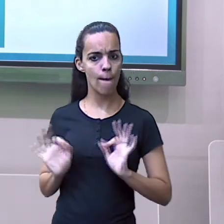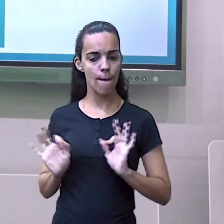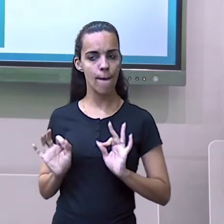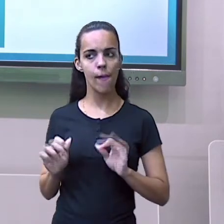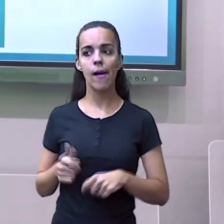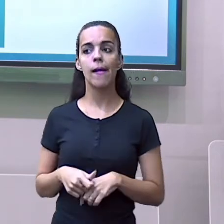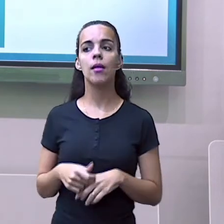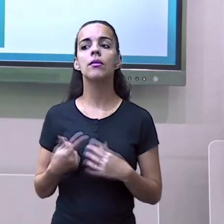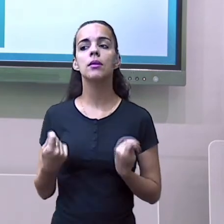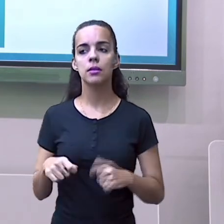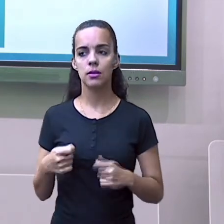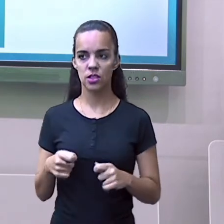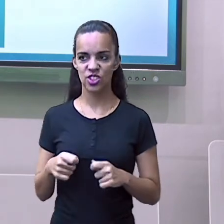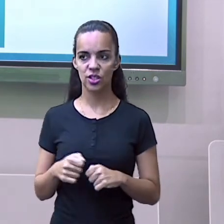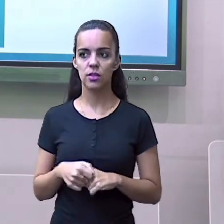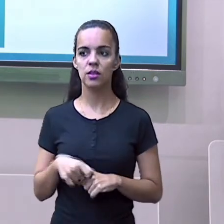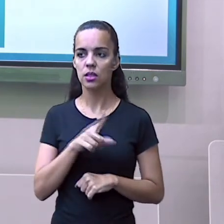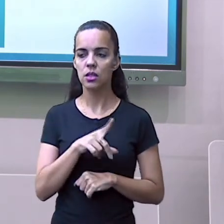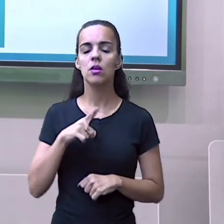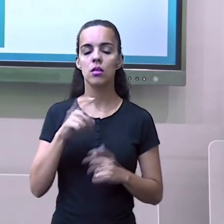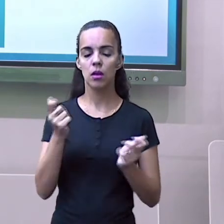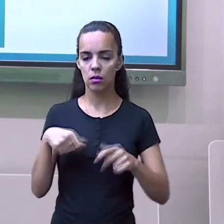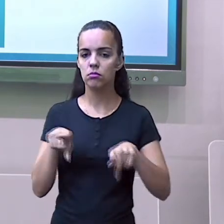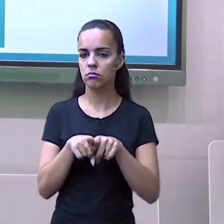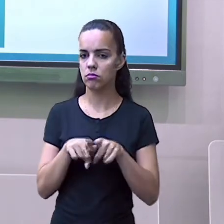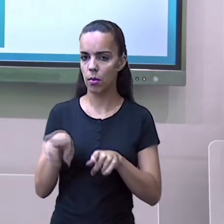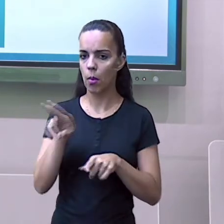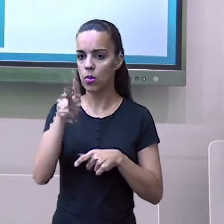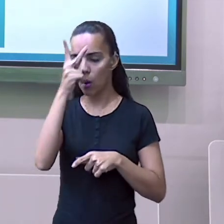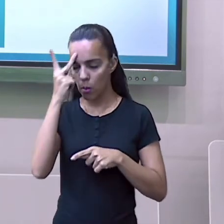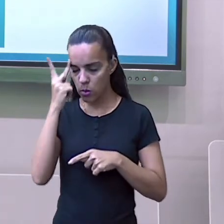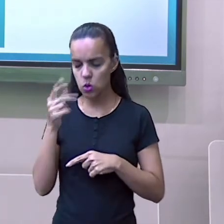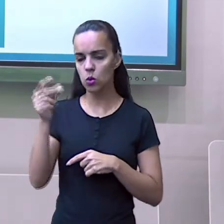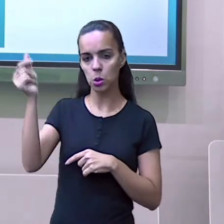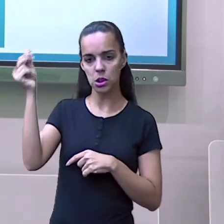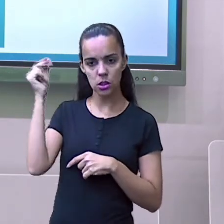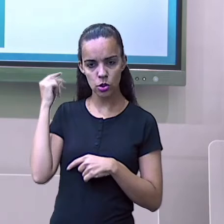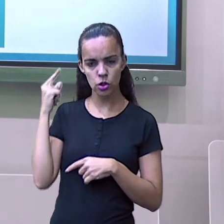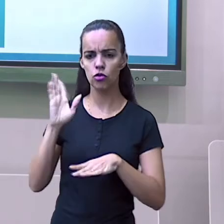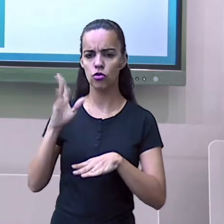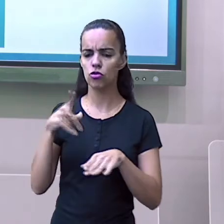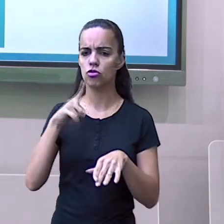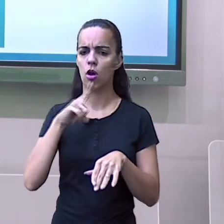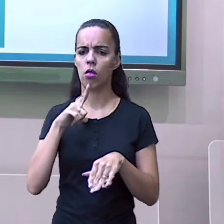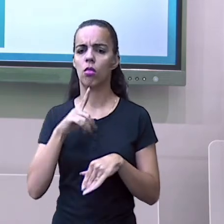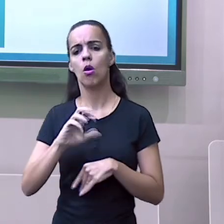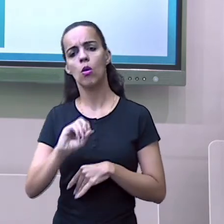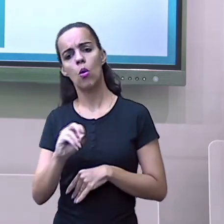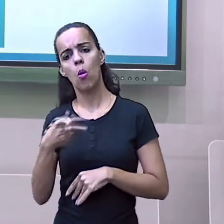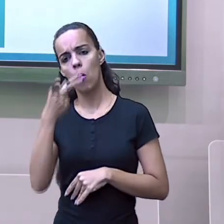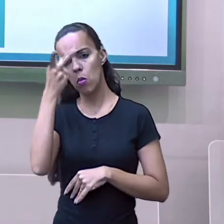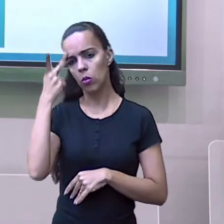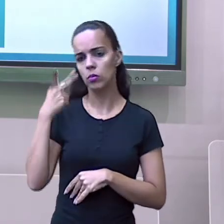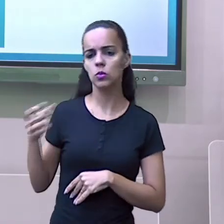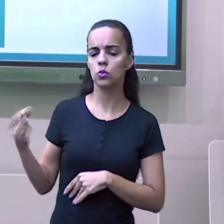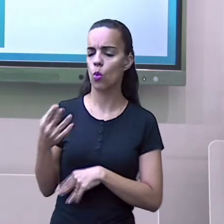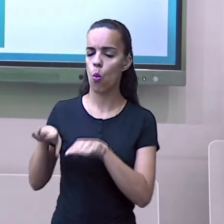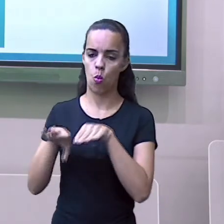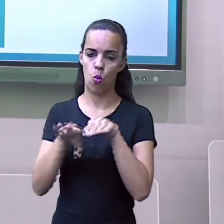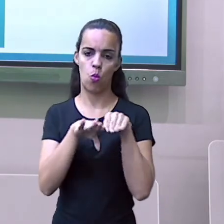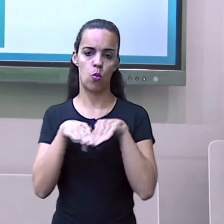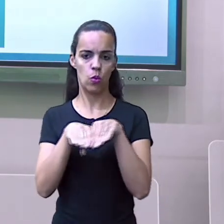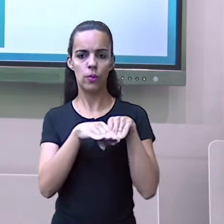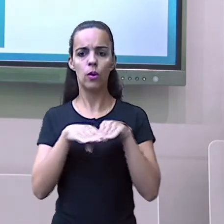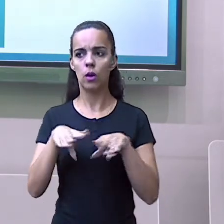novos clientes devem estar disponível para os clientes antigos também. É ilegal cobrar um